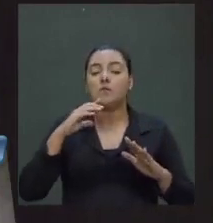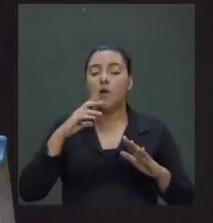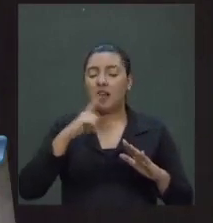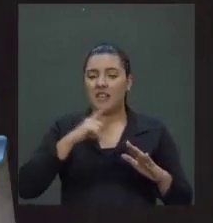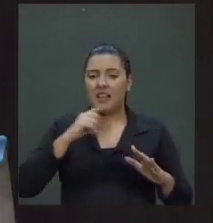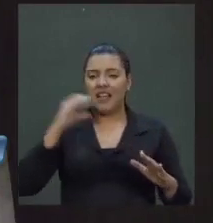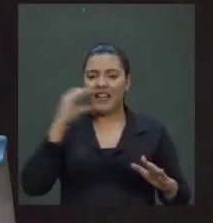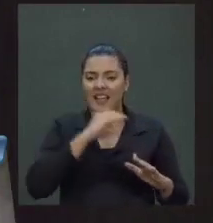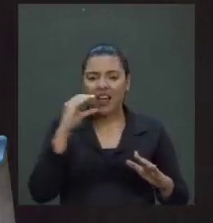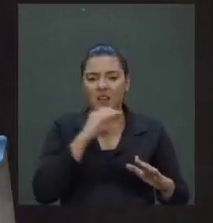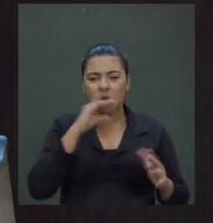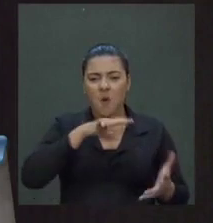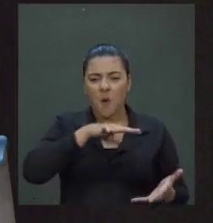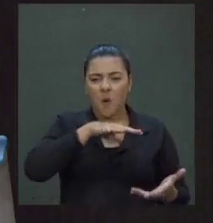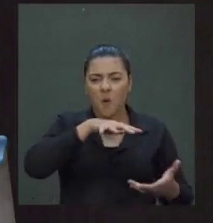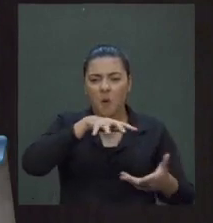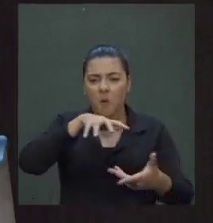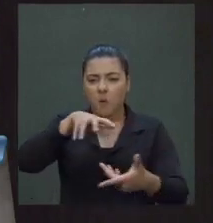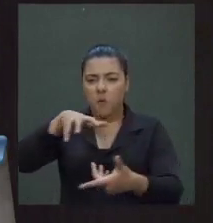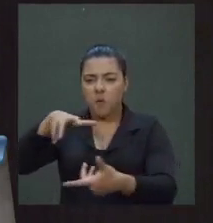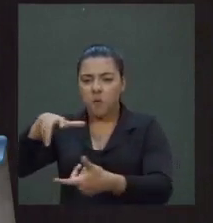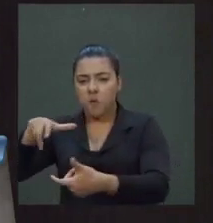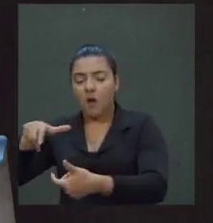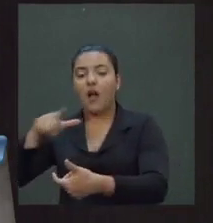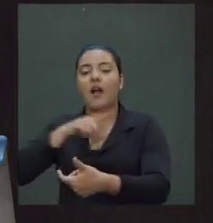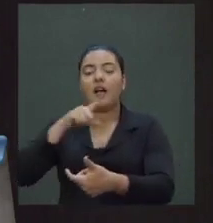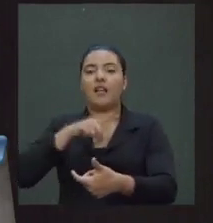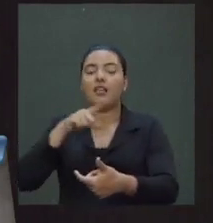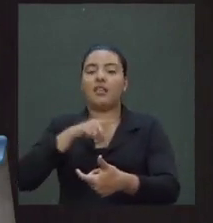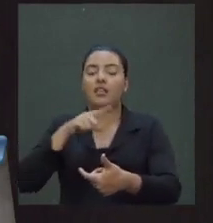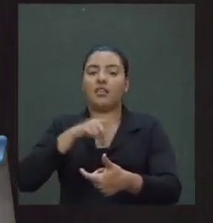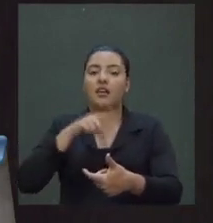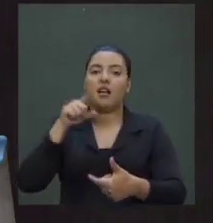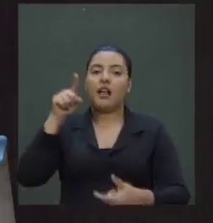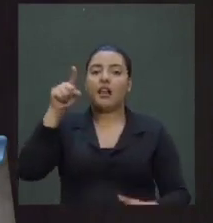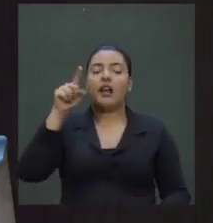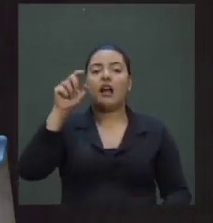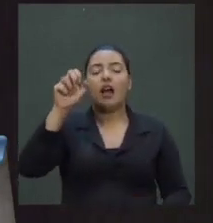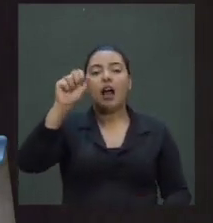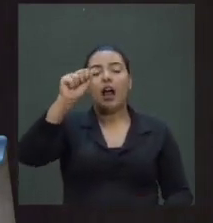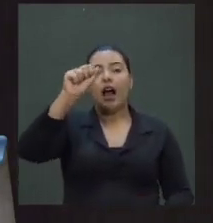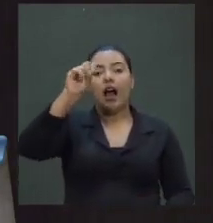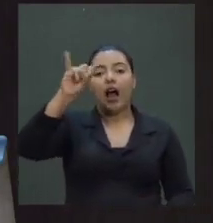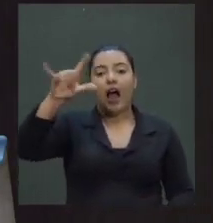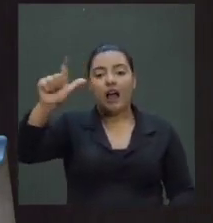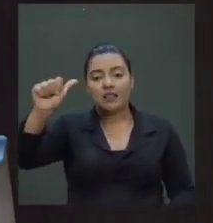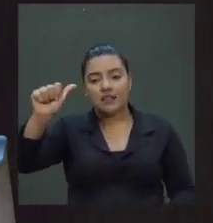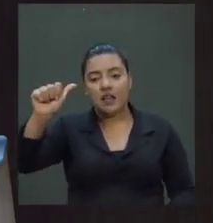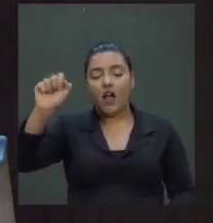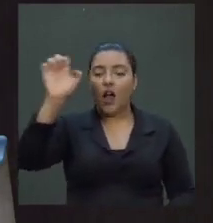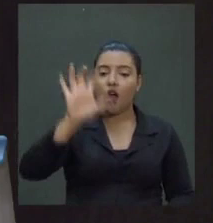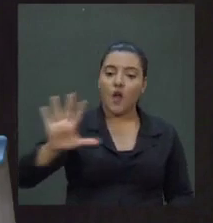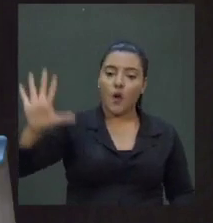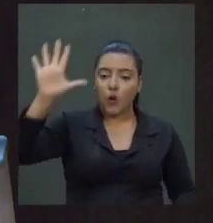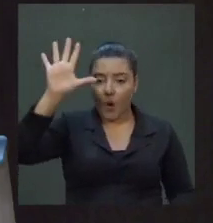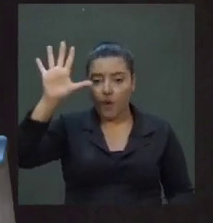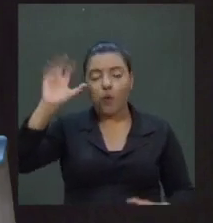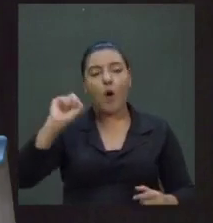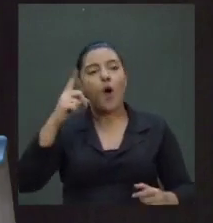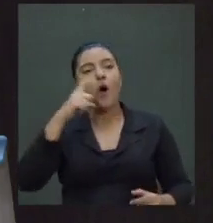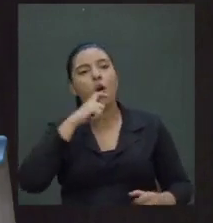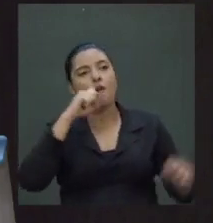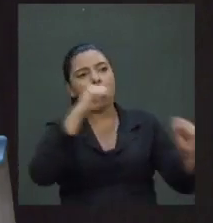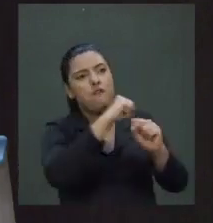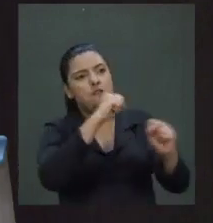estamos submetidos e que causa ondas de calor hoje no Sudeste Asiático, a Europa, ou de extremo frio em outras